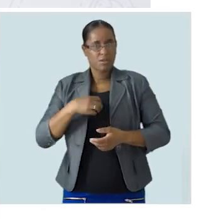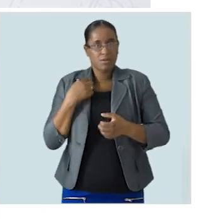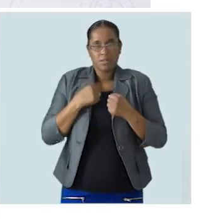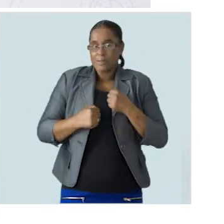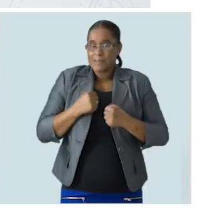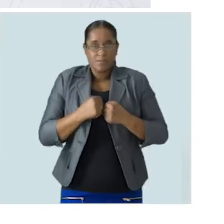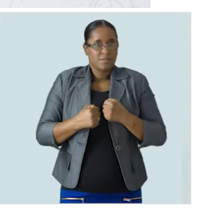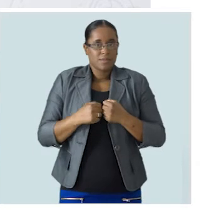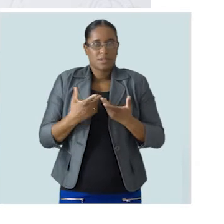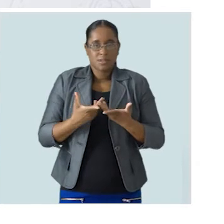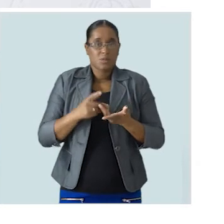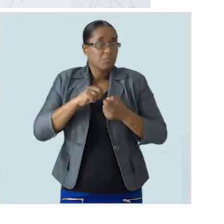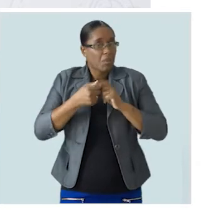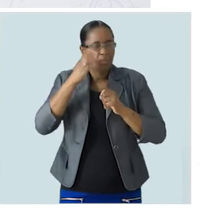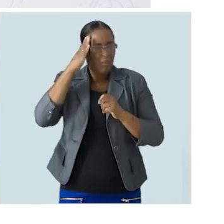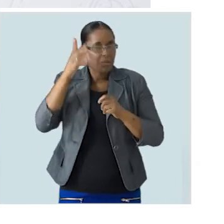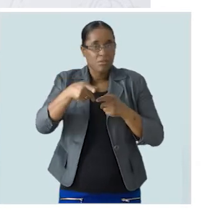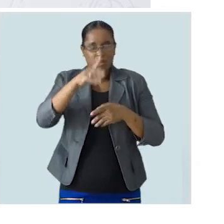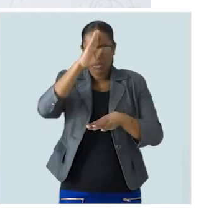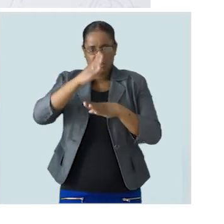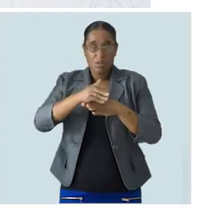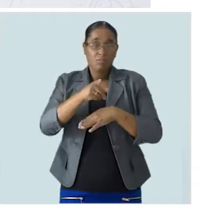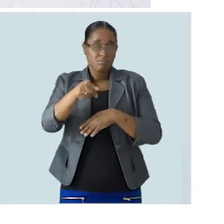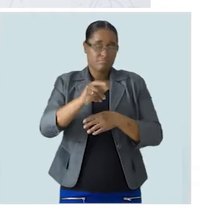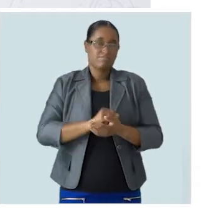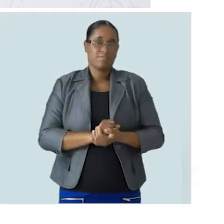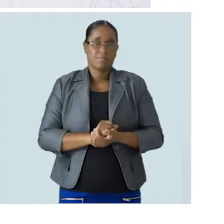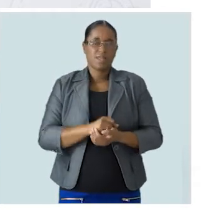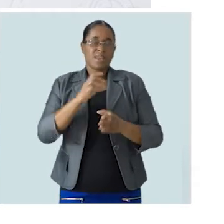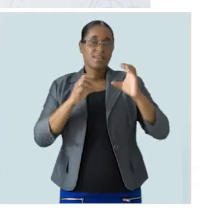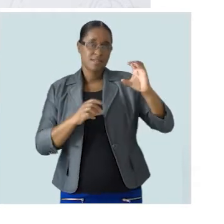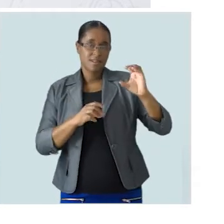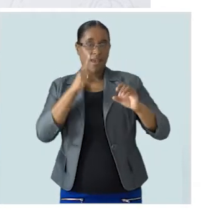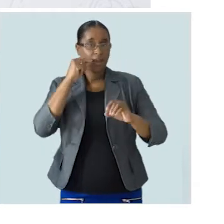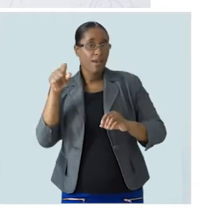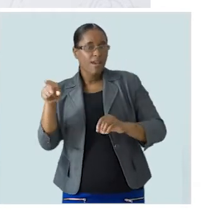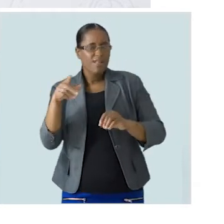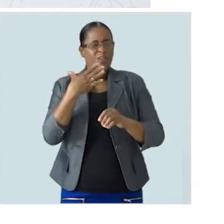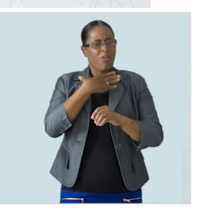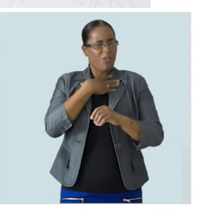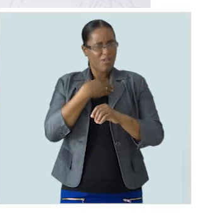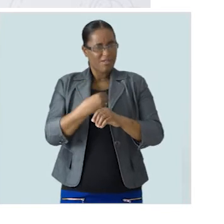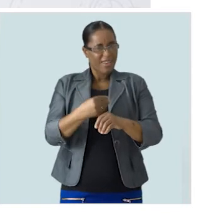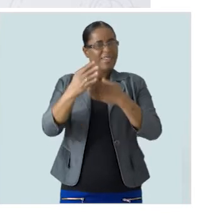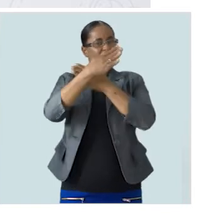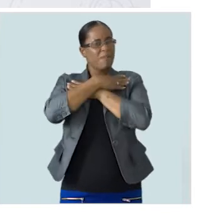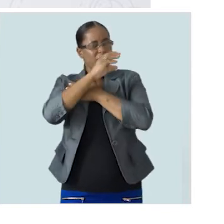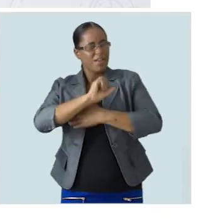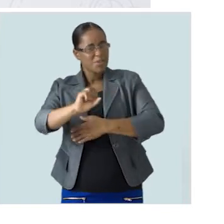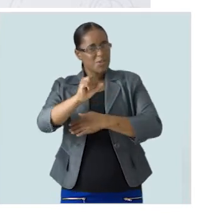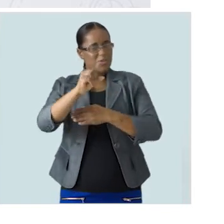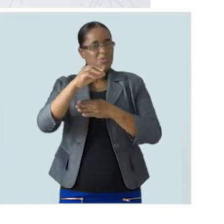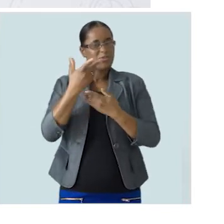e perturbado com aquele acontecimento. C, ele adorava sua amiga generosa